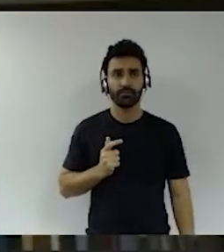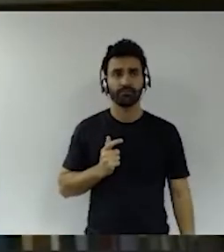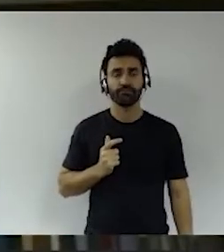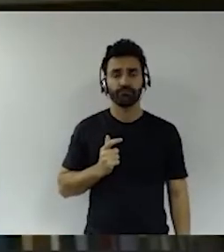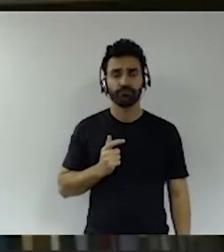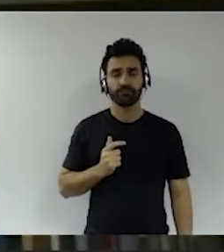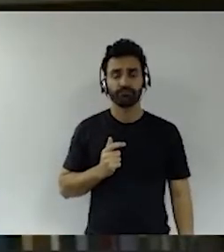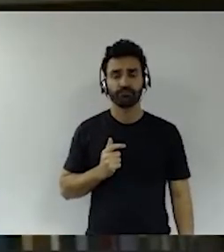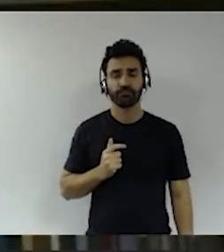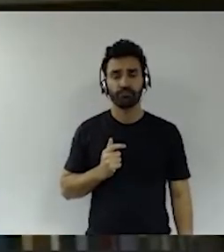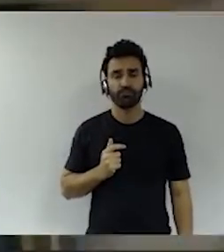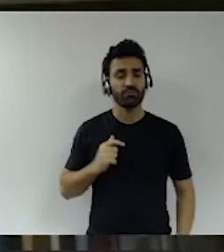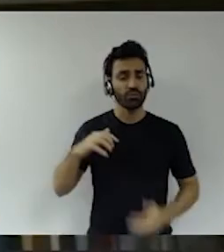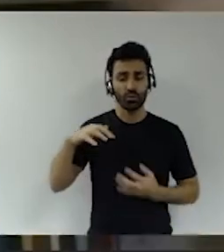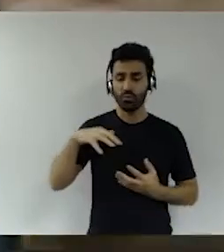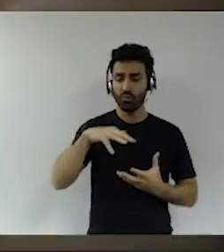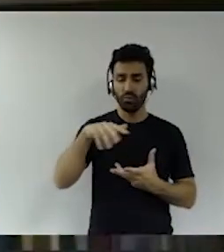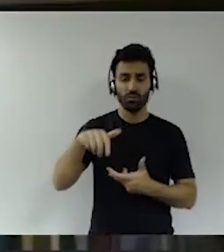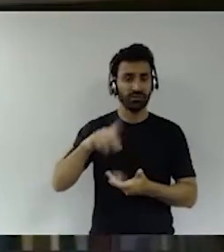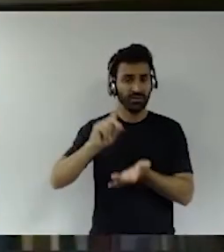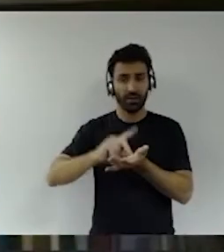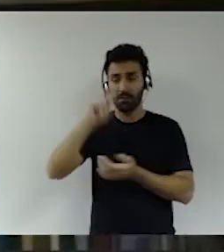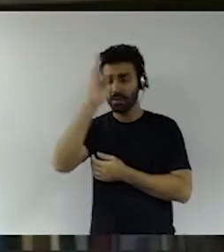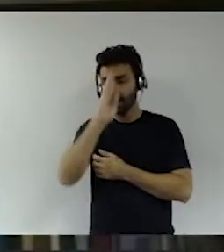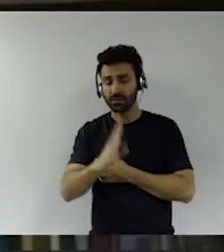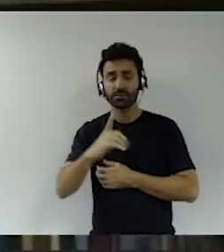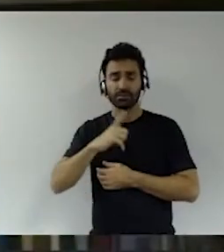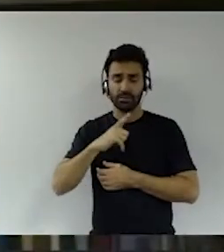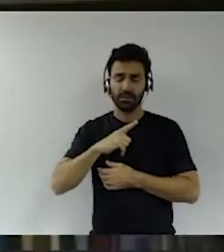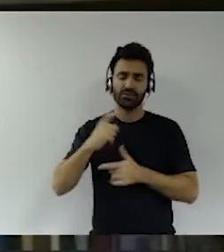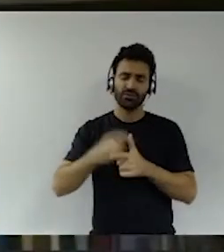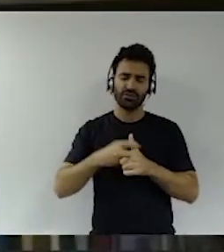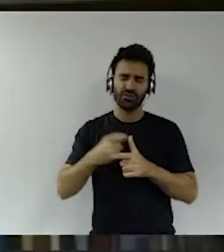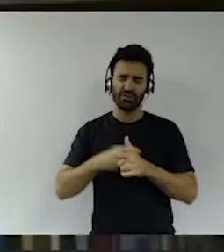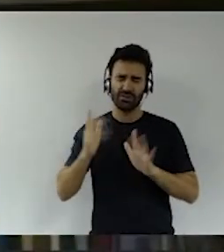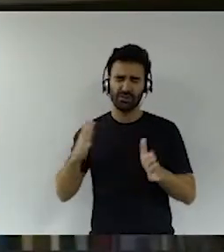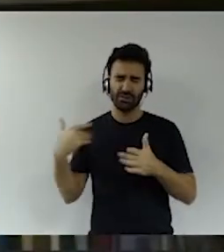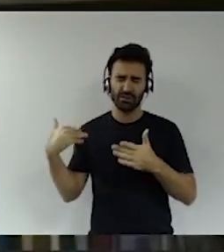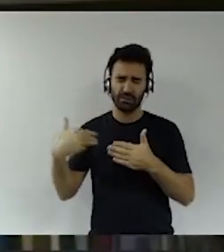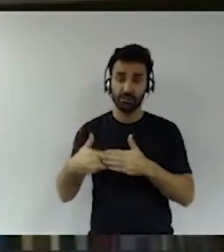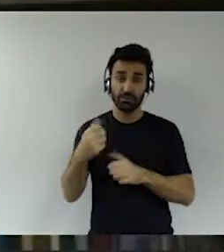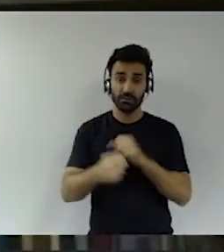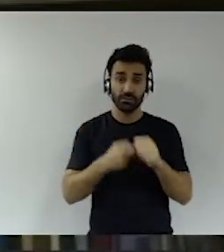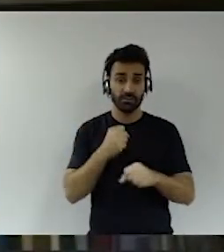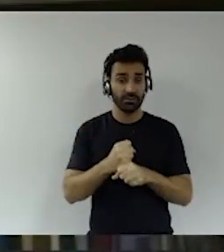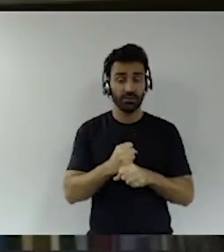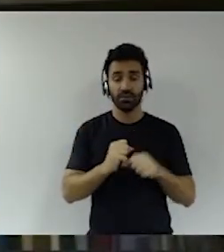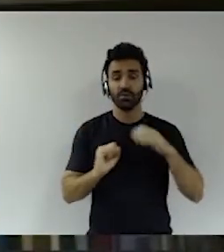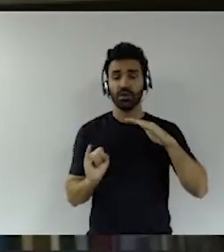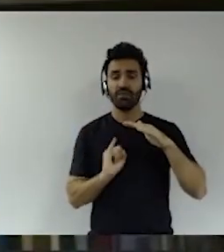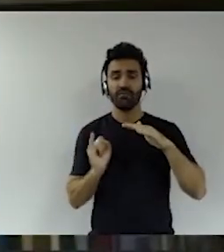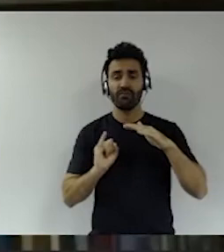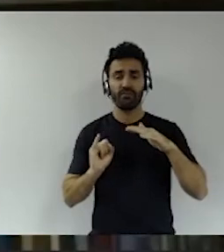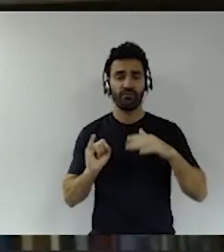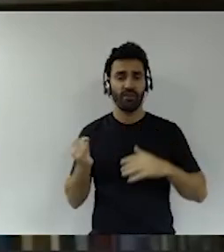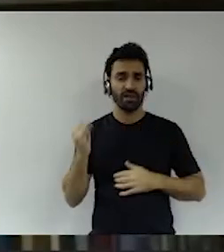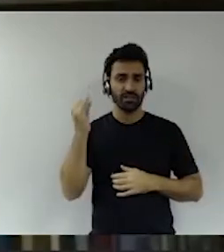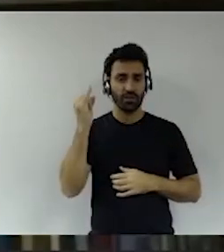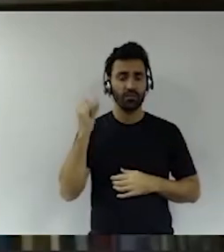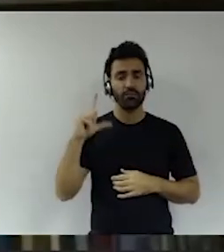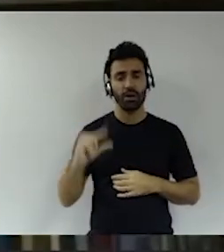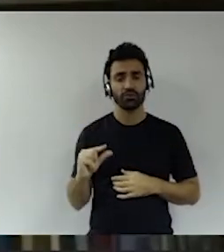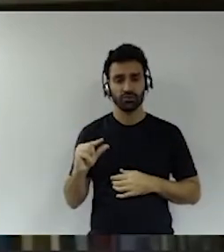fenomenais. O mundo inteiro, o Brasil já vem correndo em déficit há alguns anos, e a inflação continua baixa, e nada do que se diz